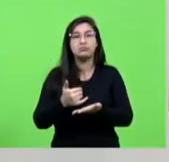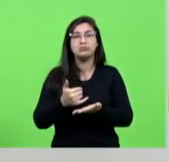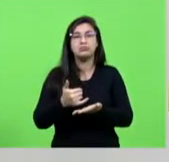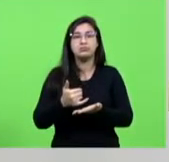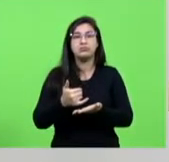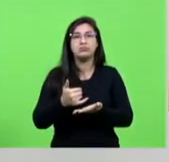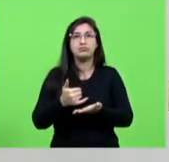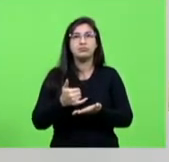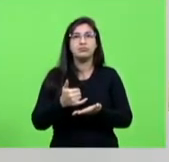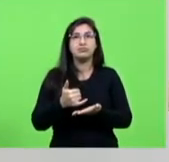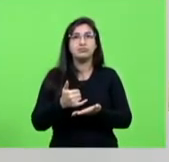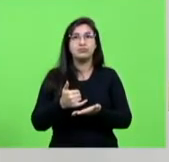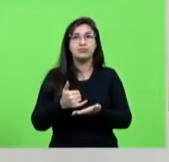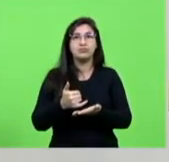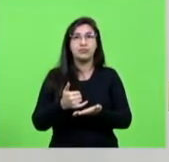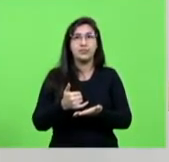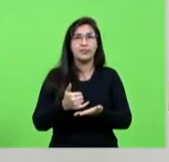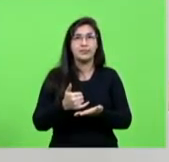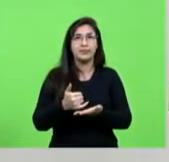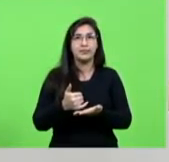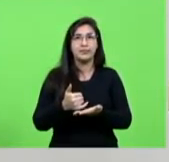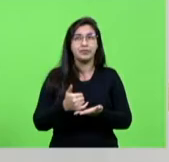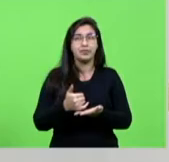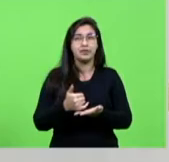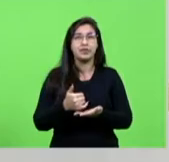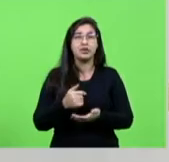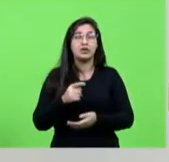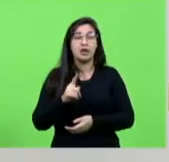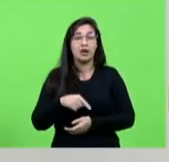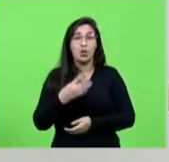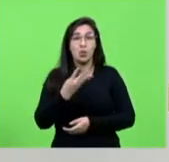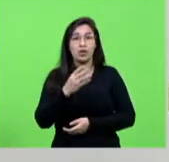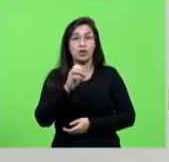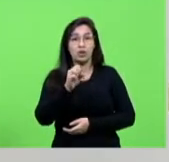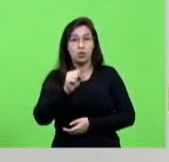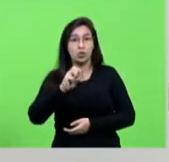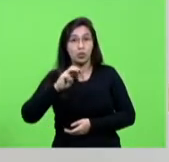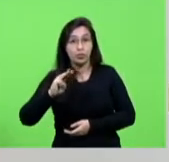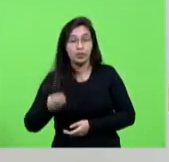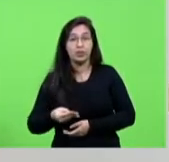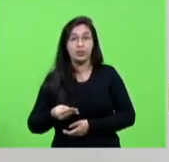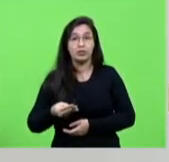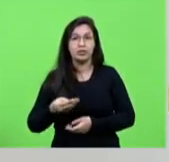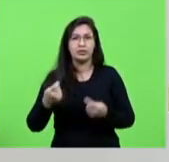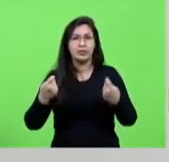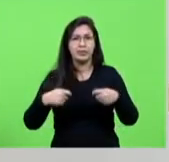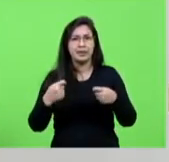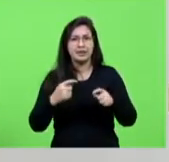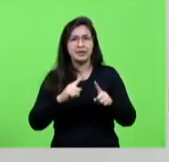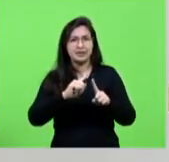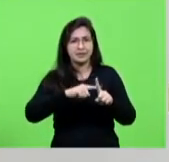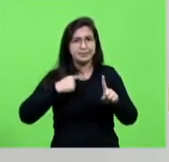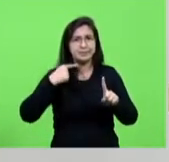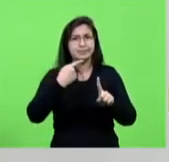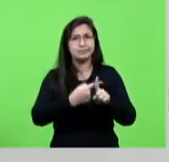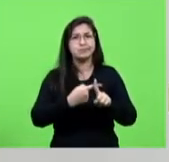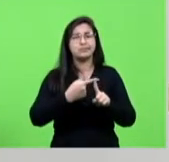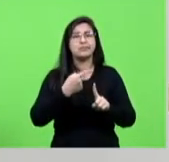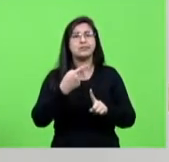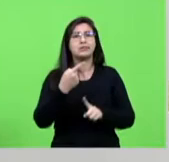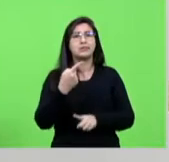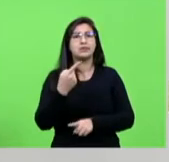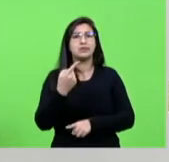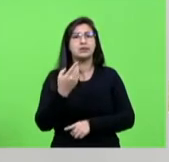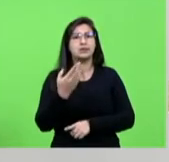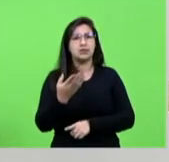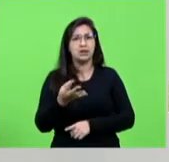Berlanda, nosso presidente de exercício, de 48 milhões. Teria que multiplicar a arrecadação dos impostos municipais da cidade de